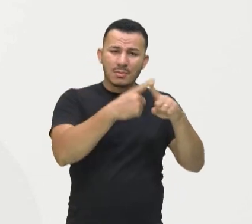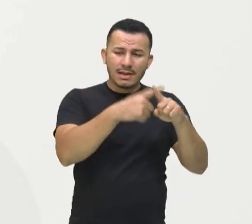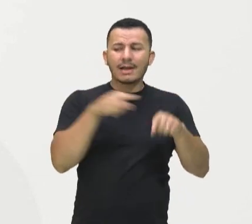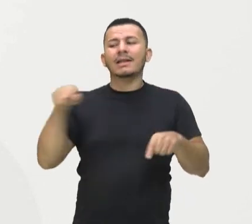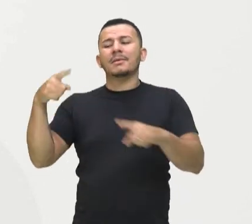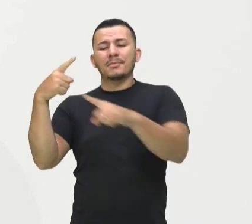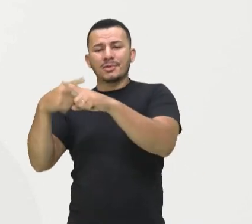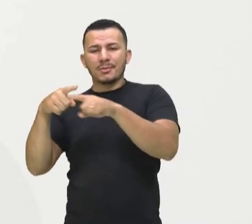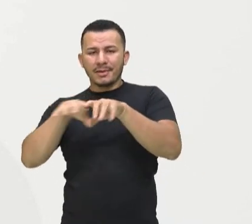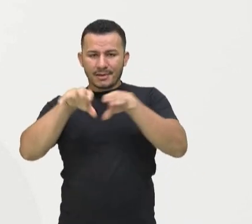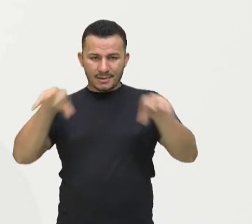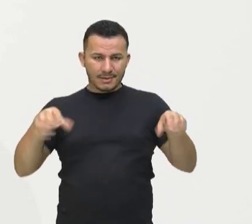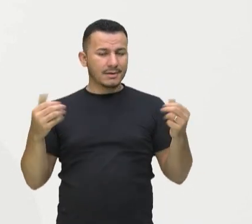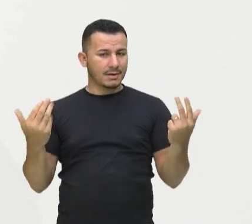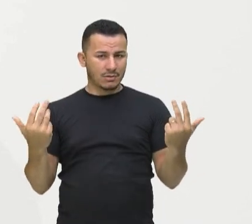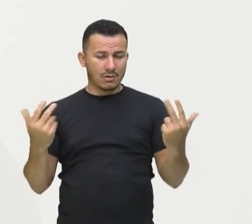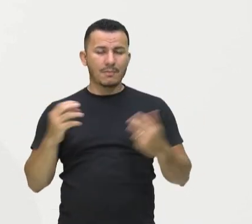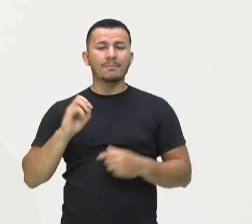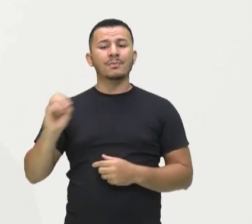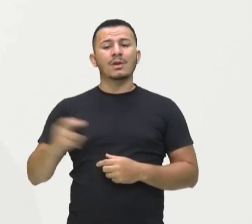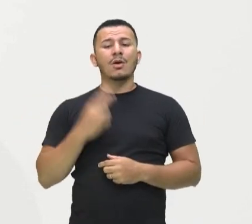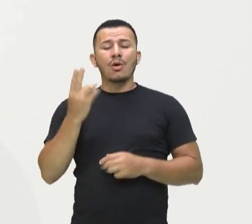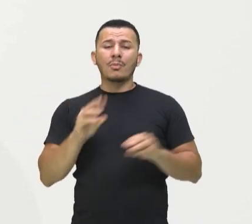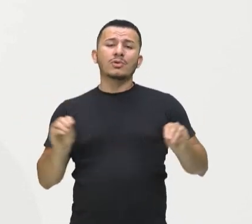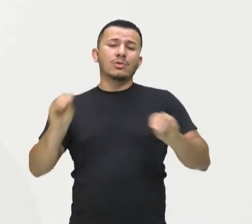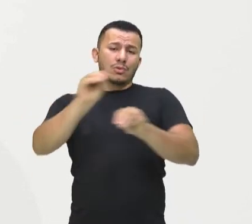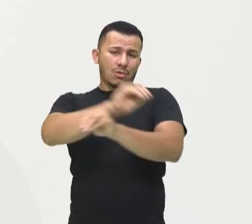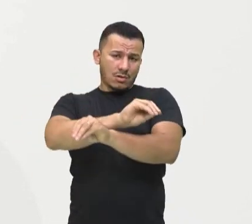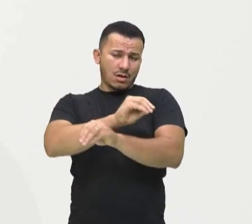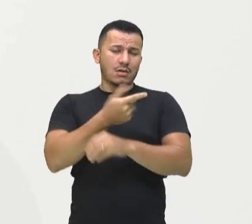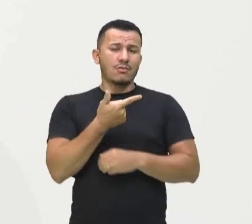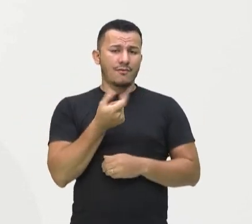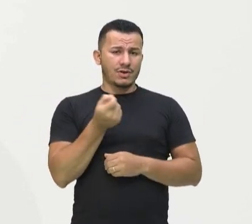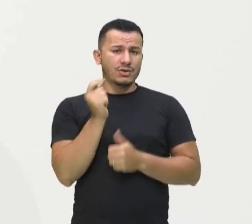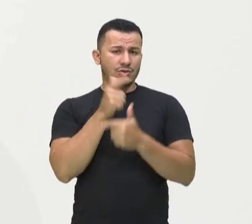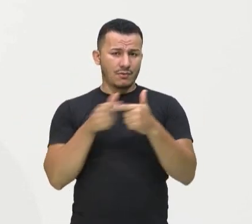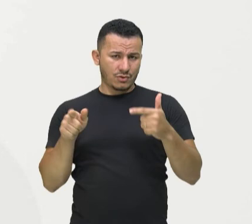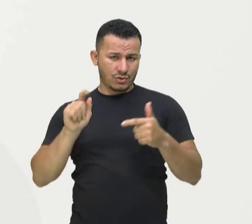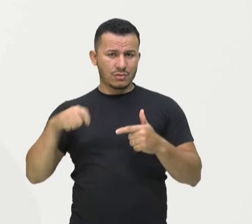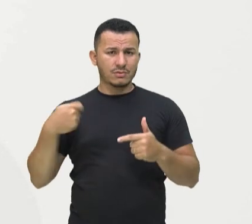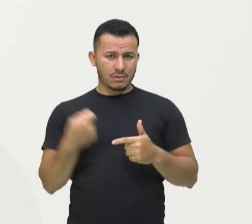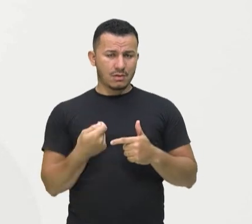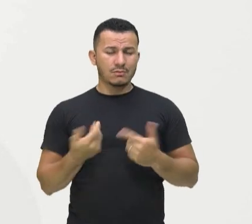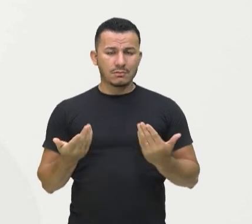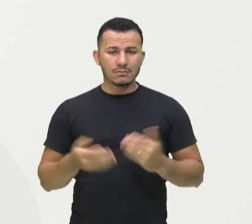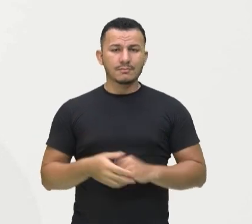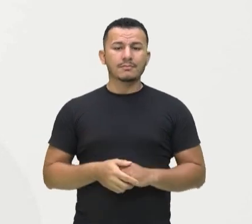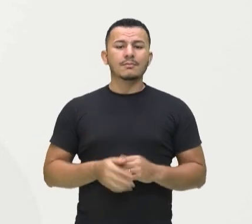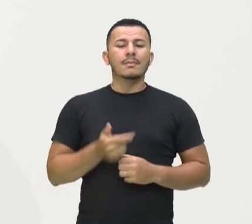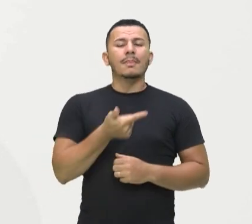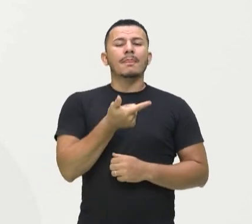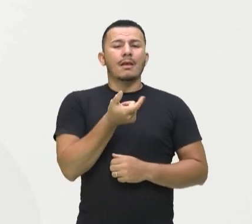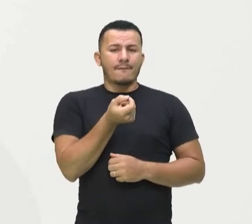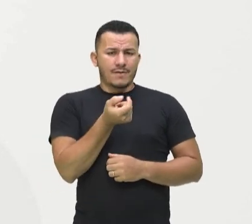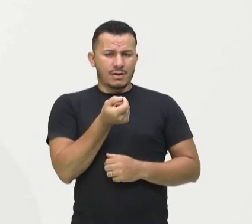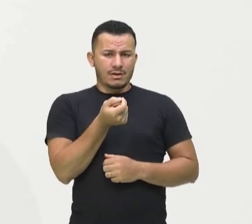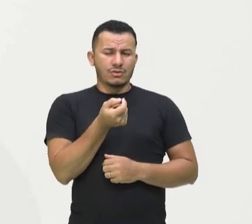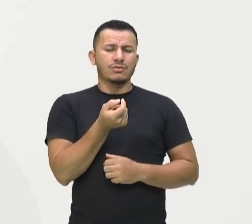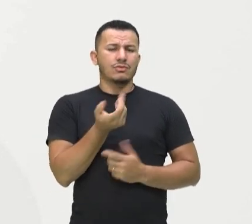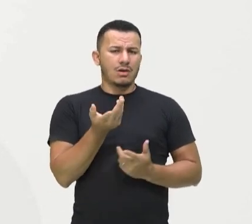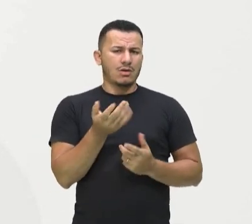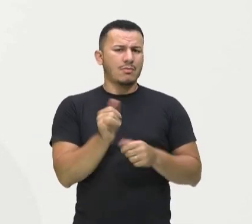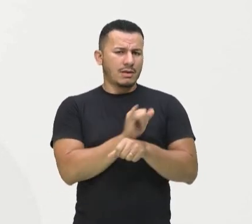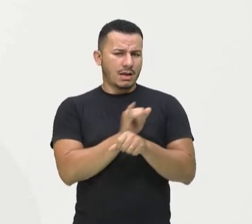E também a gente pode só passar o 20 para o outro lado dividindo, tá legal? Olha só, esse 20, ó, essa é uma maneira prática